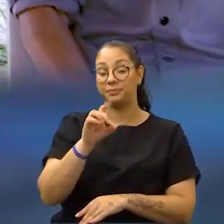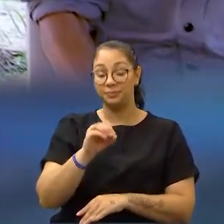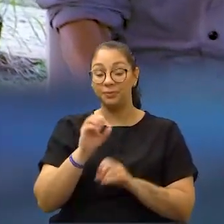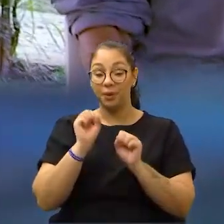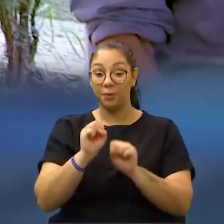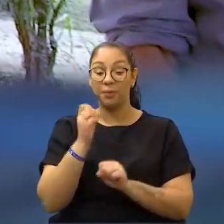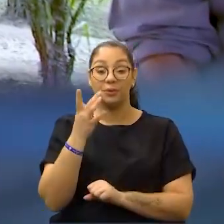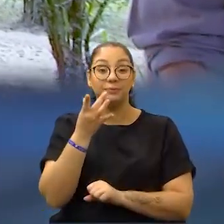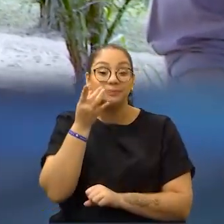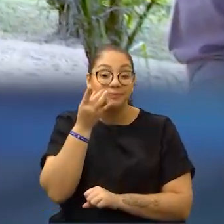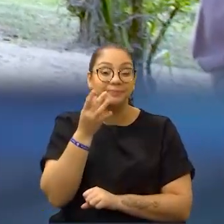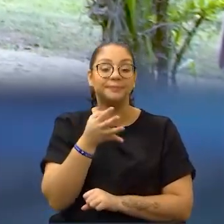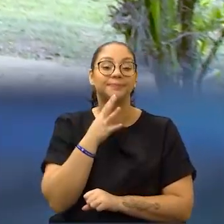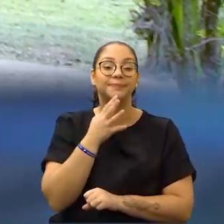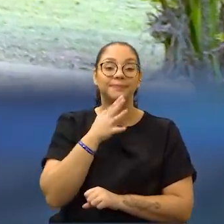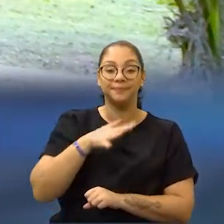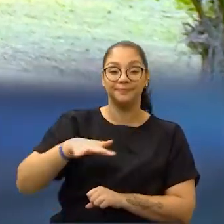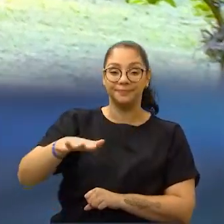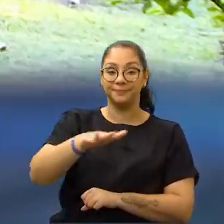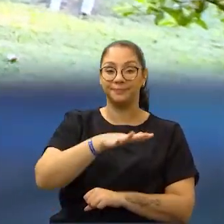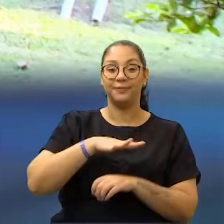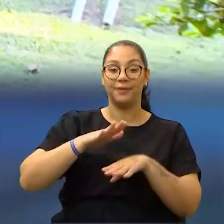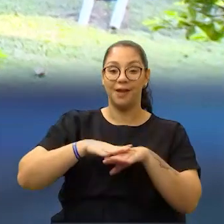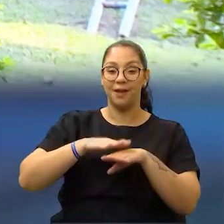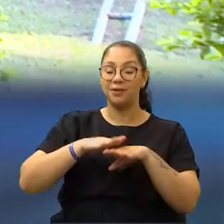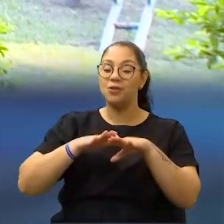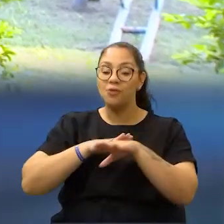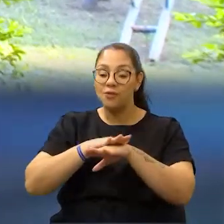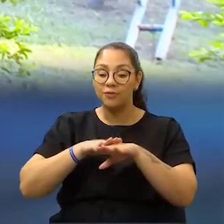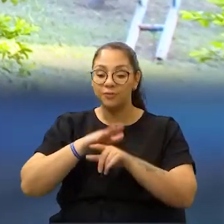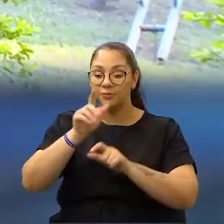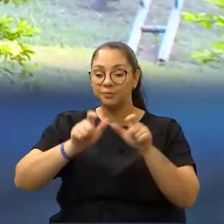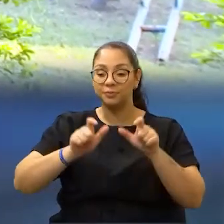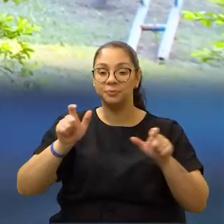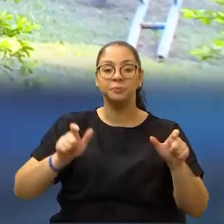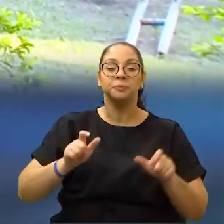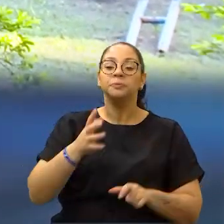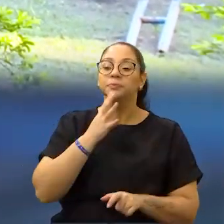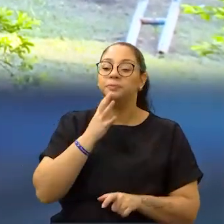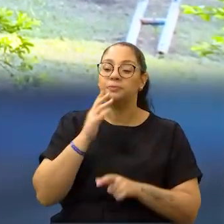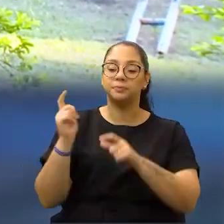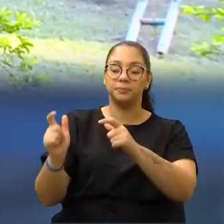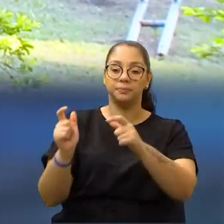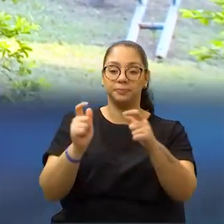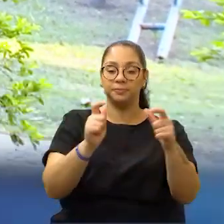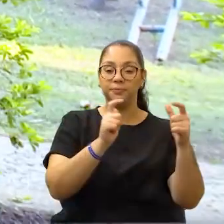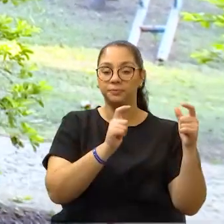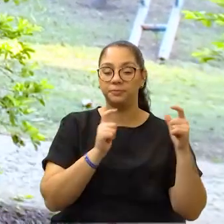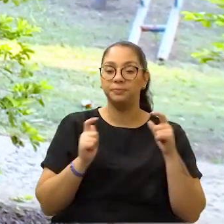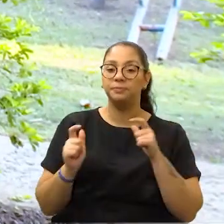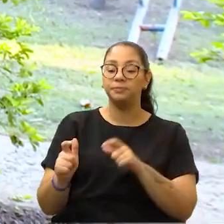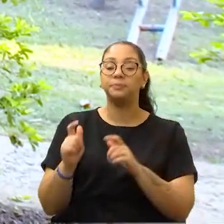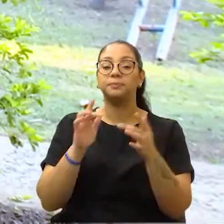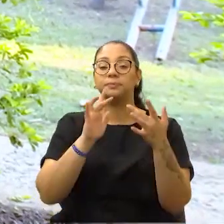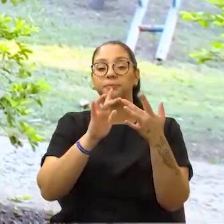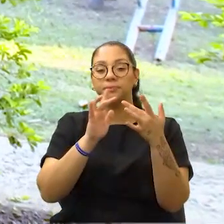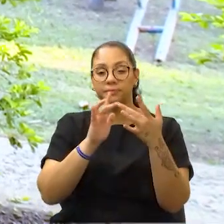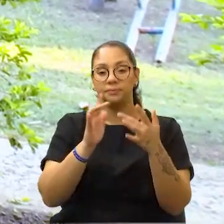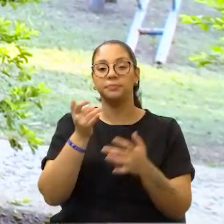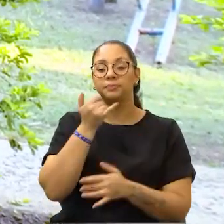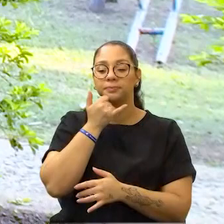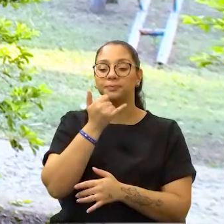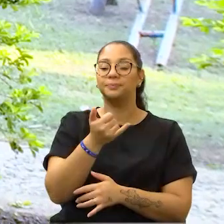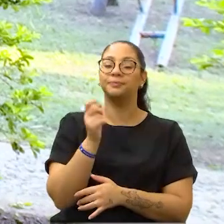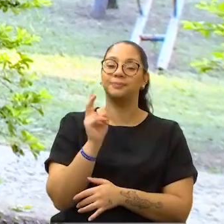podem vir pessoalmente conhecer esse trabalho incrível que é realizado aqui, conversar com as pessoas, conhecer os espaços,